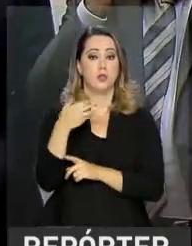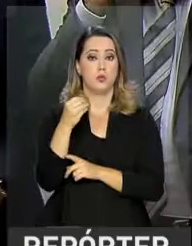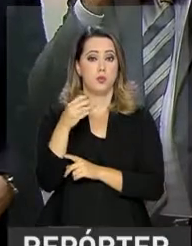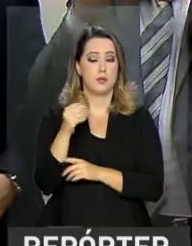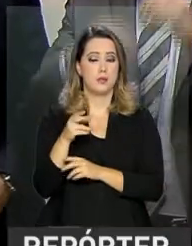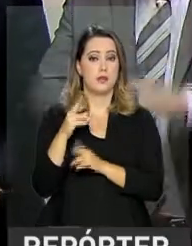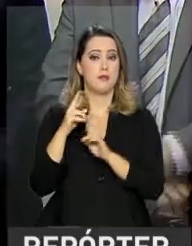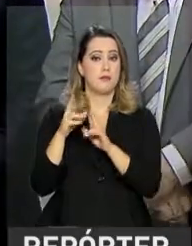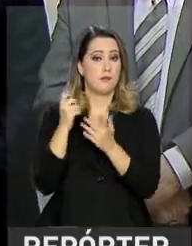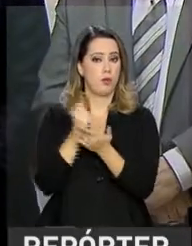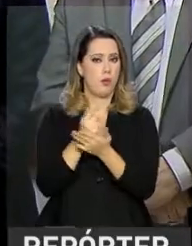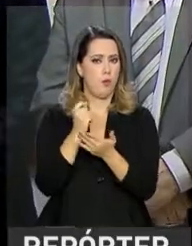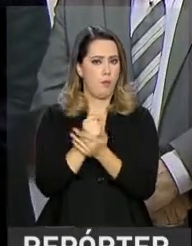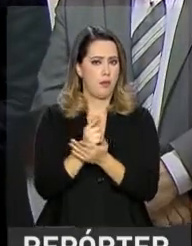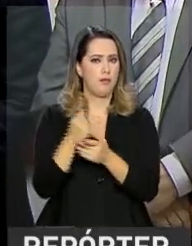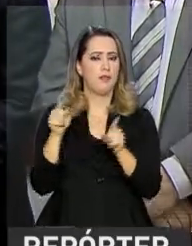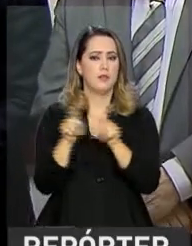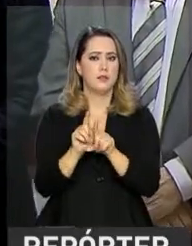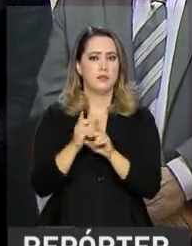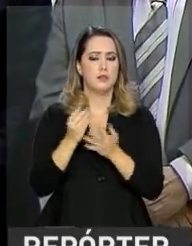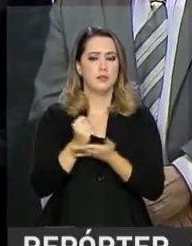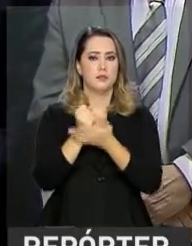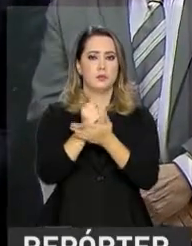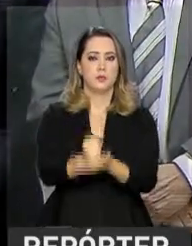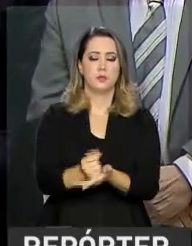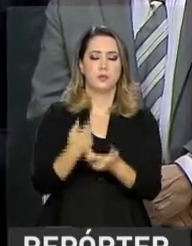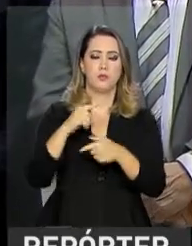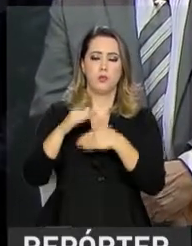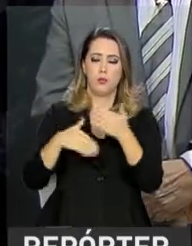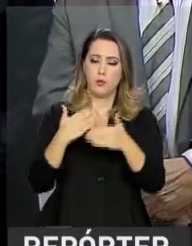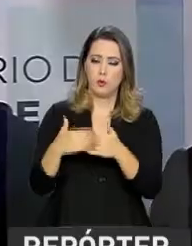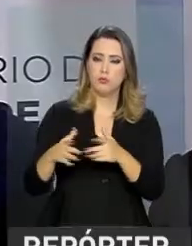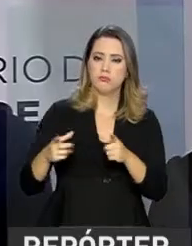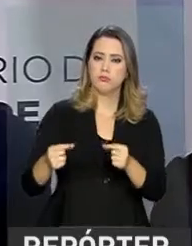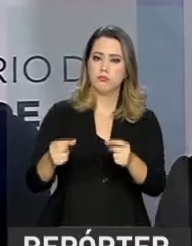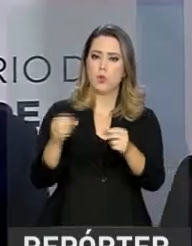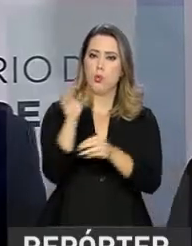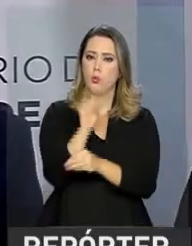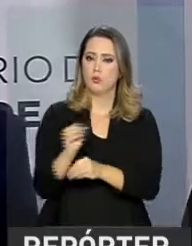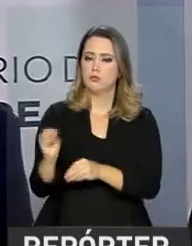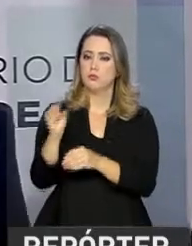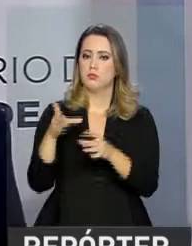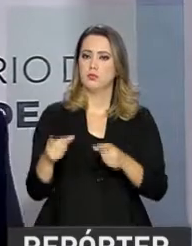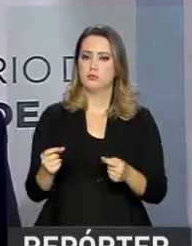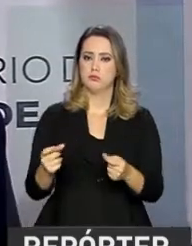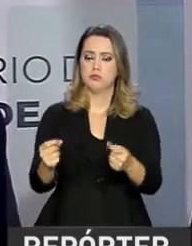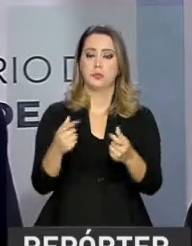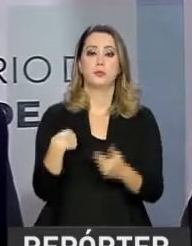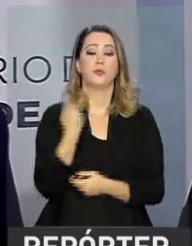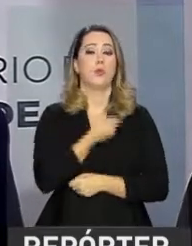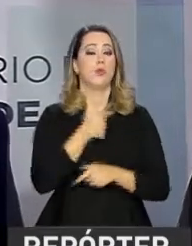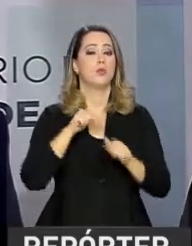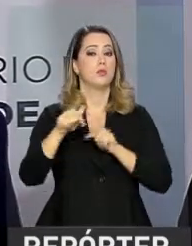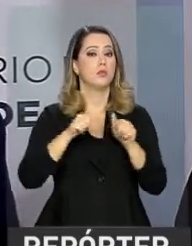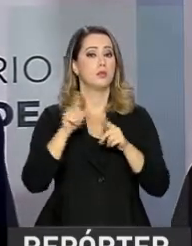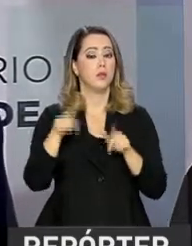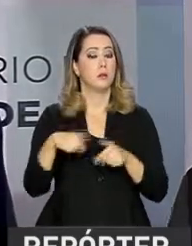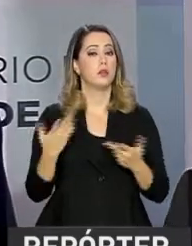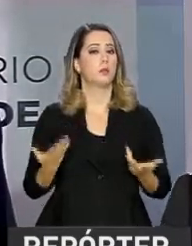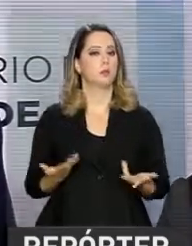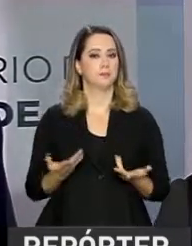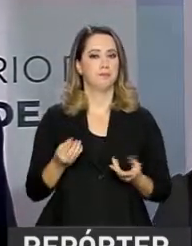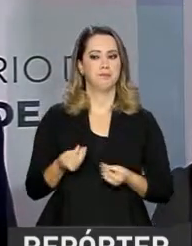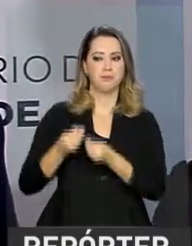para serem entregues no plano de expansão do serviço de radioterapia o que nós temos como missão é dar aos profissionais